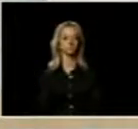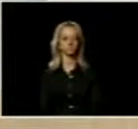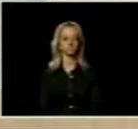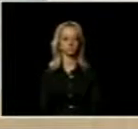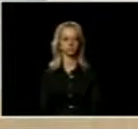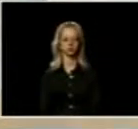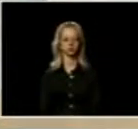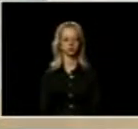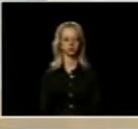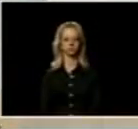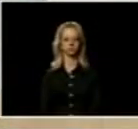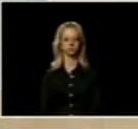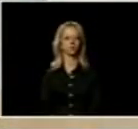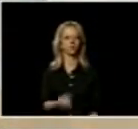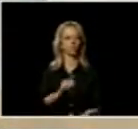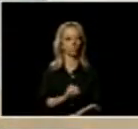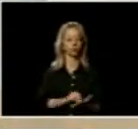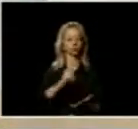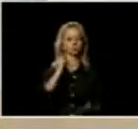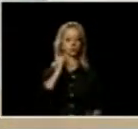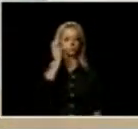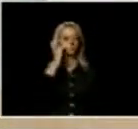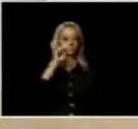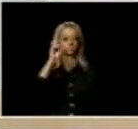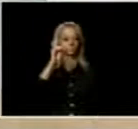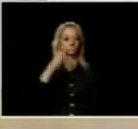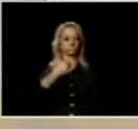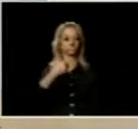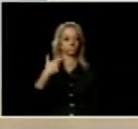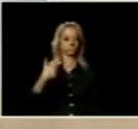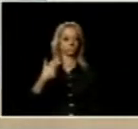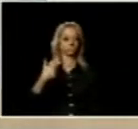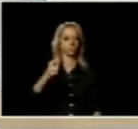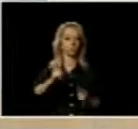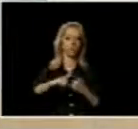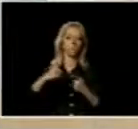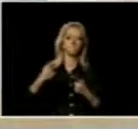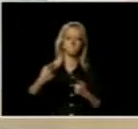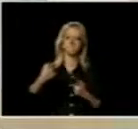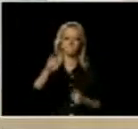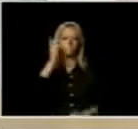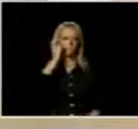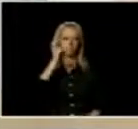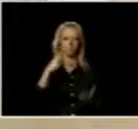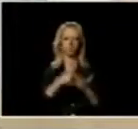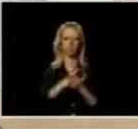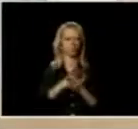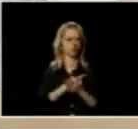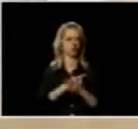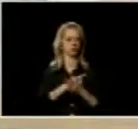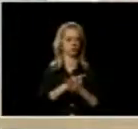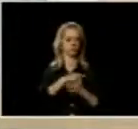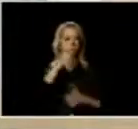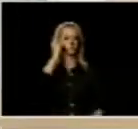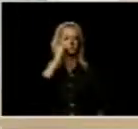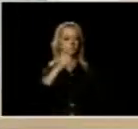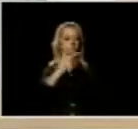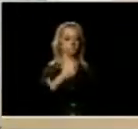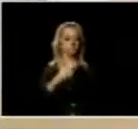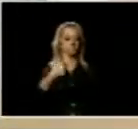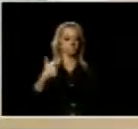22, sexta-feira. Mas a sessão solene é dia 21. Então, se a diretora de cultura estivesse na cultura,